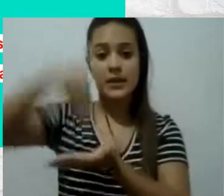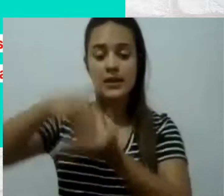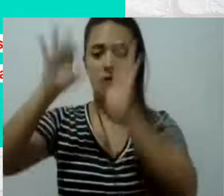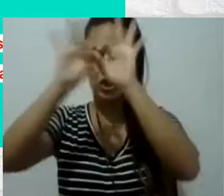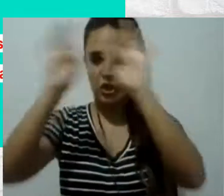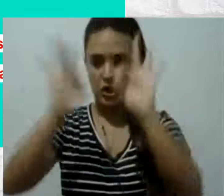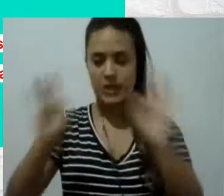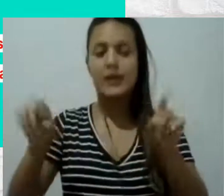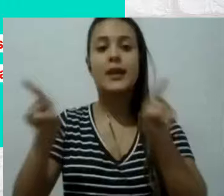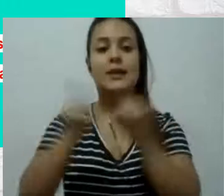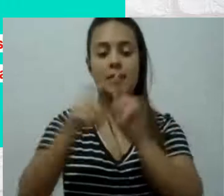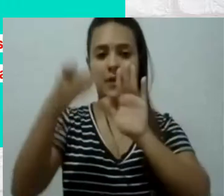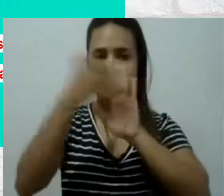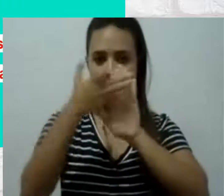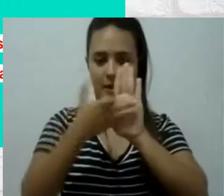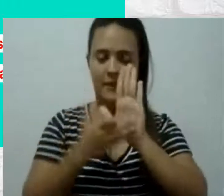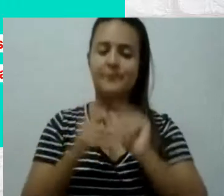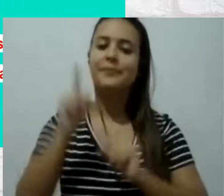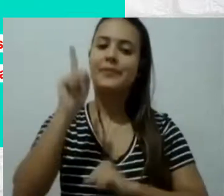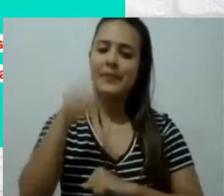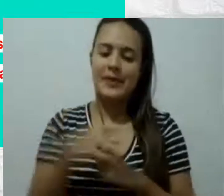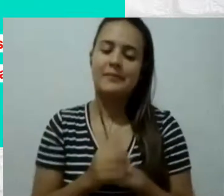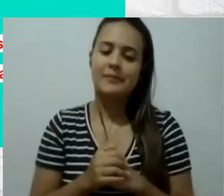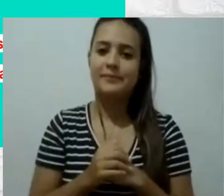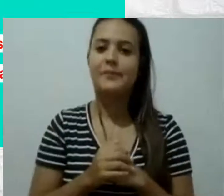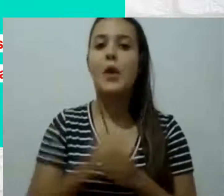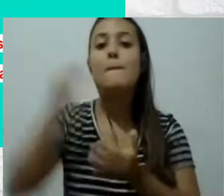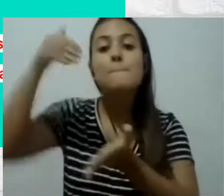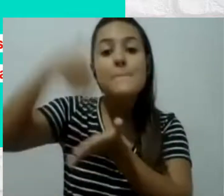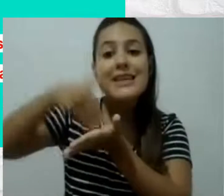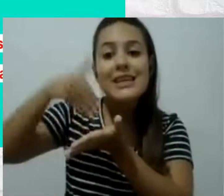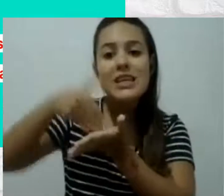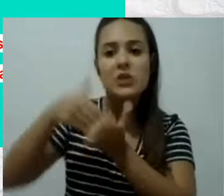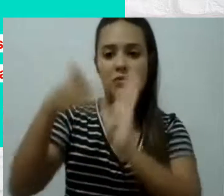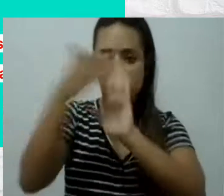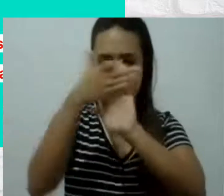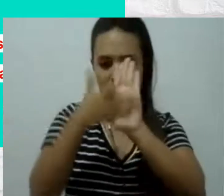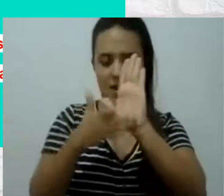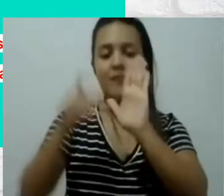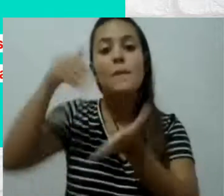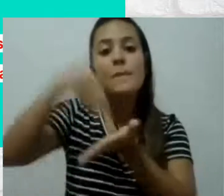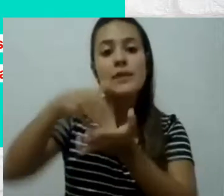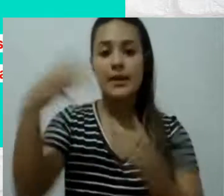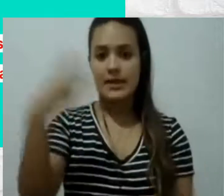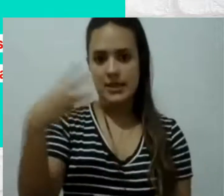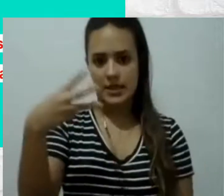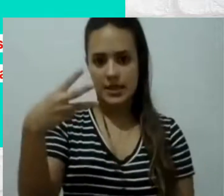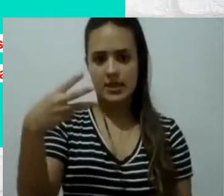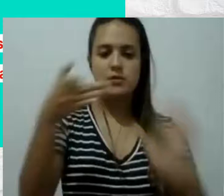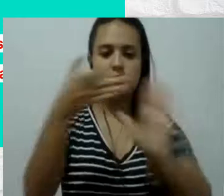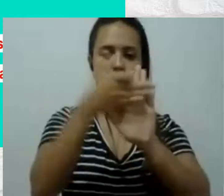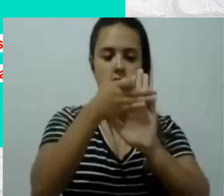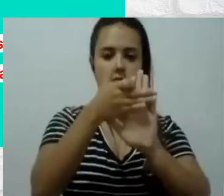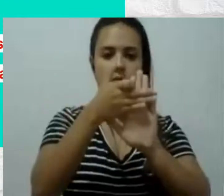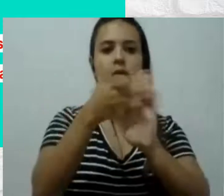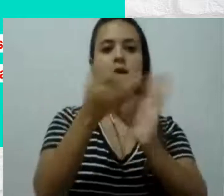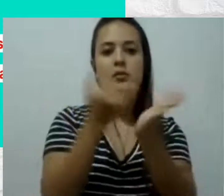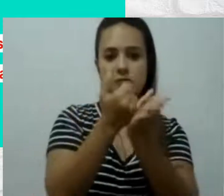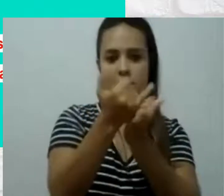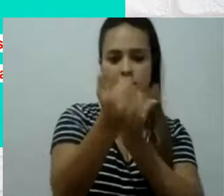de linhas e de parágrafos. Também é uma coisa bem óbvia que os mínimos de parágrafos são 3, que é um